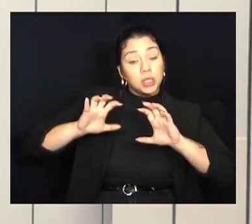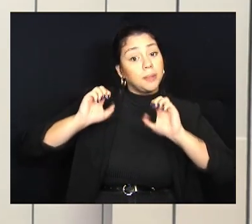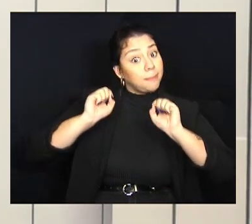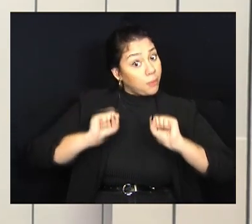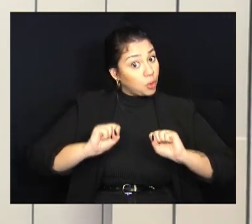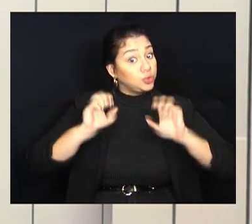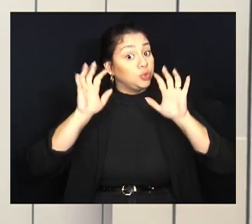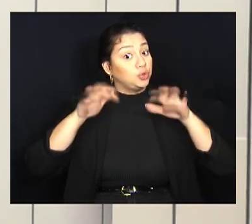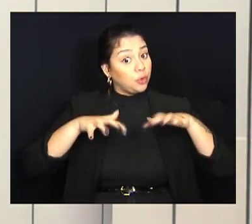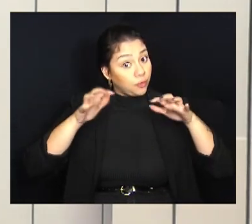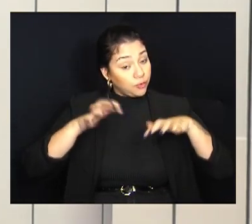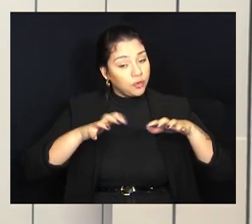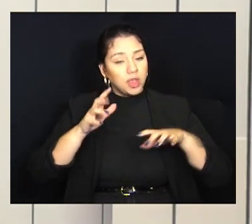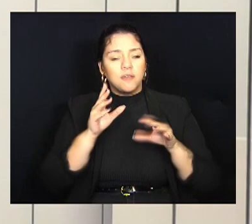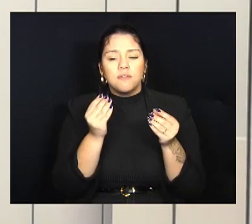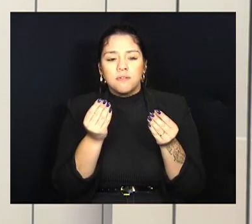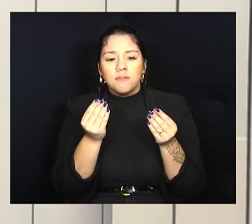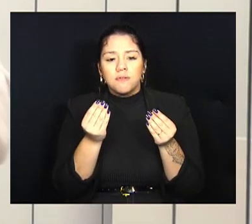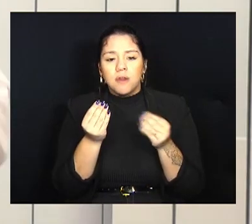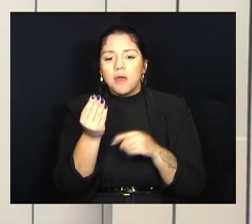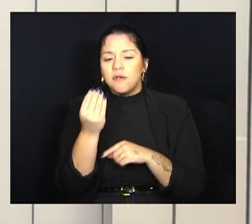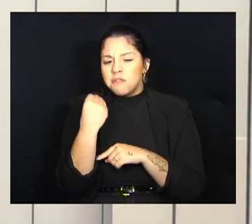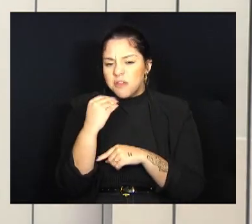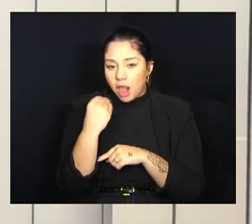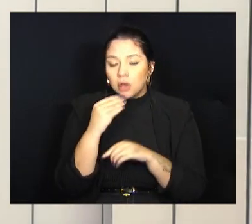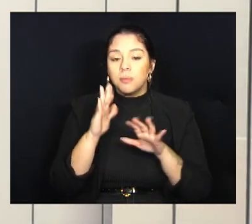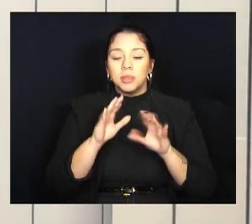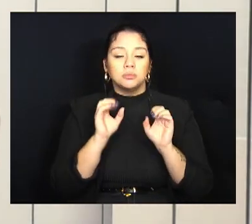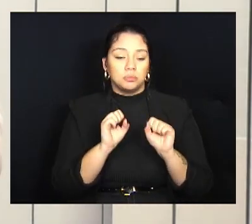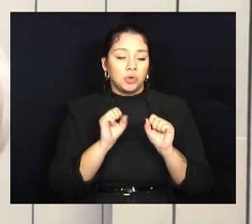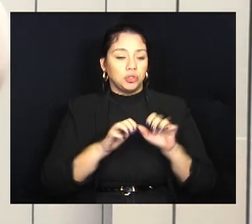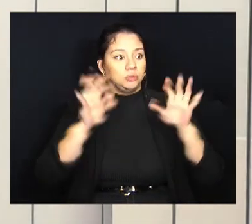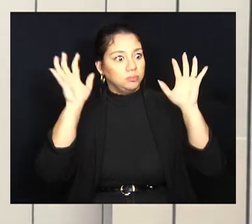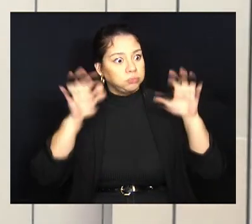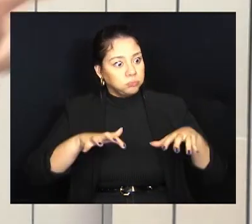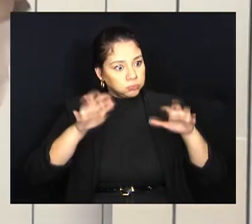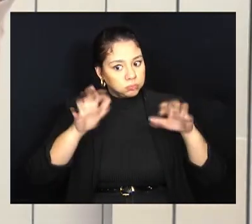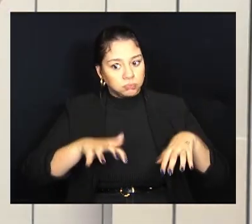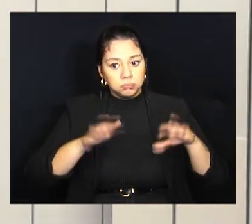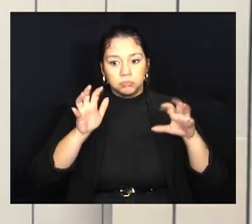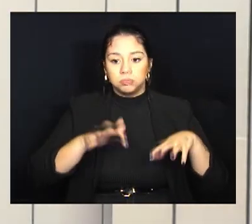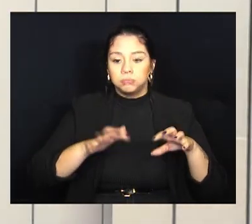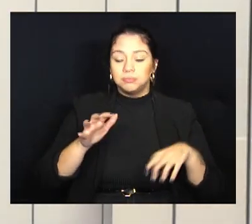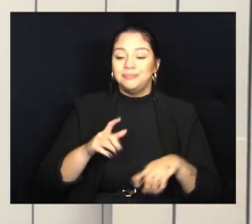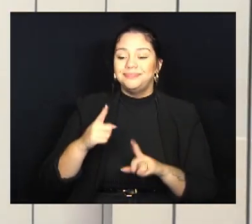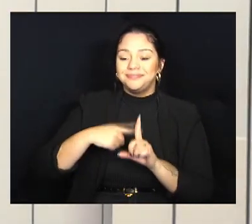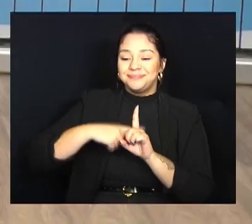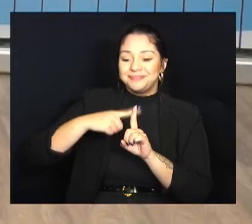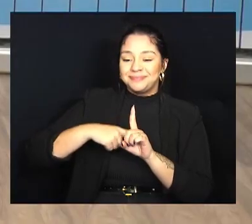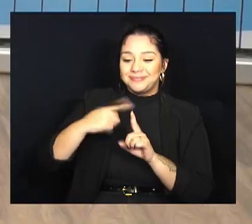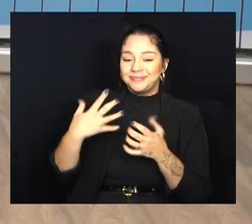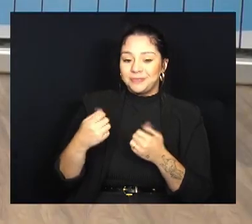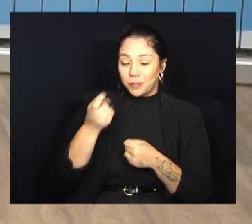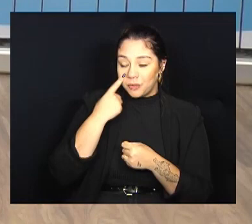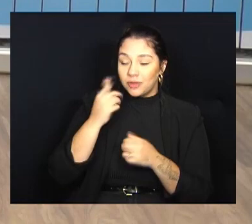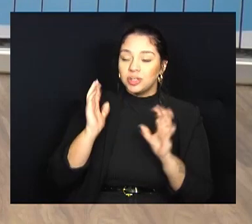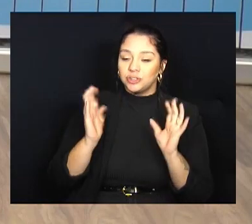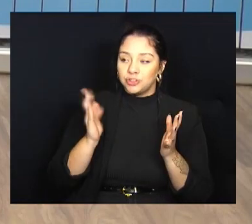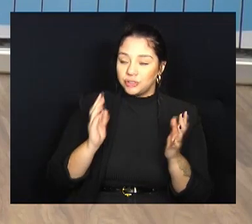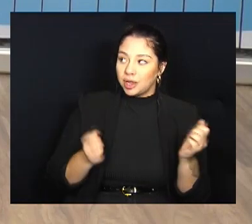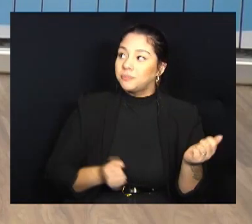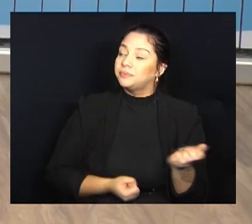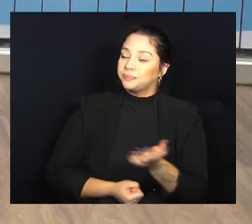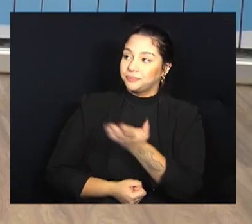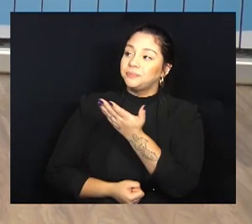sem muita intensidade, mas ela pode cair aqui na cidade. Sobre as temperaturas, olha só, elas já estão aqui na minha